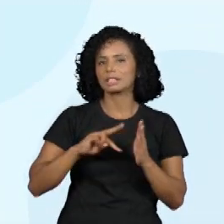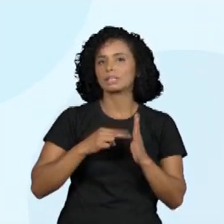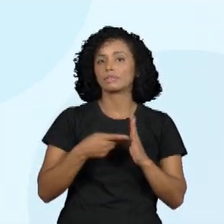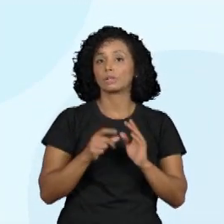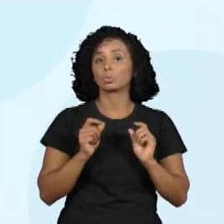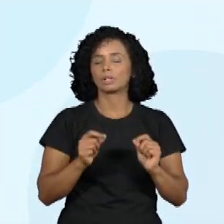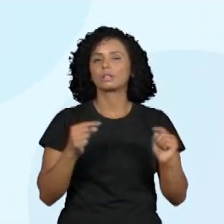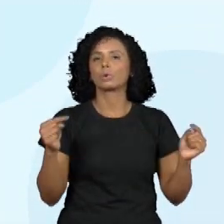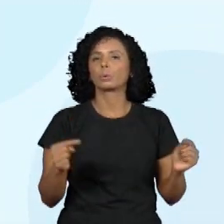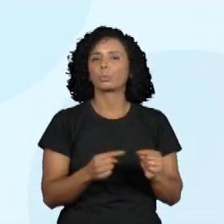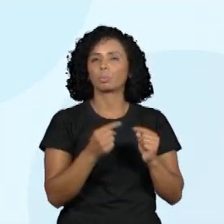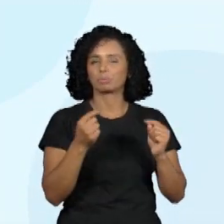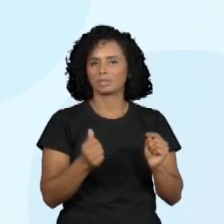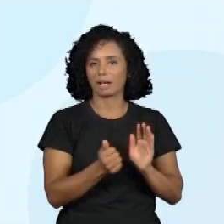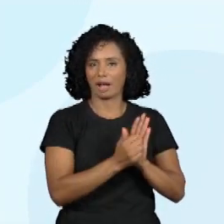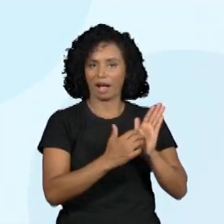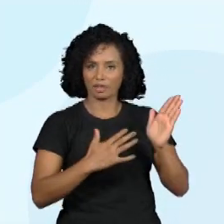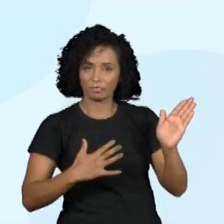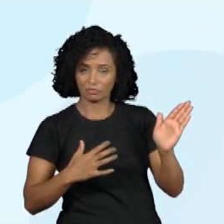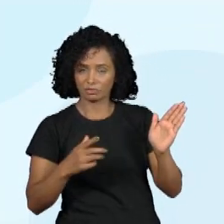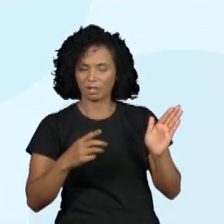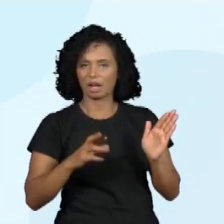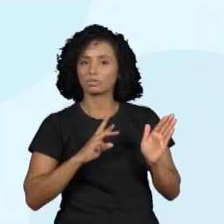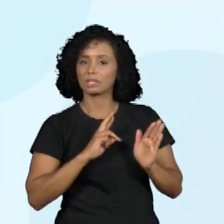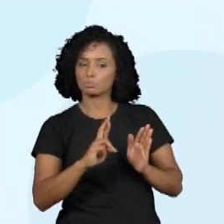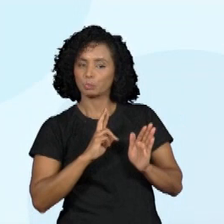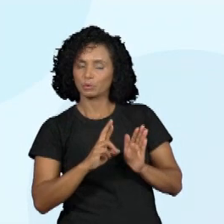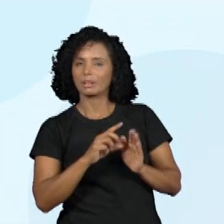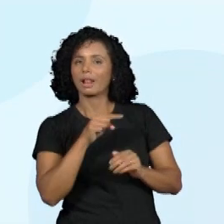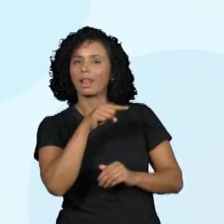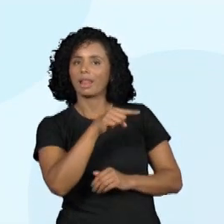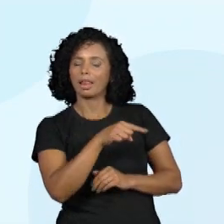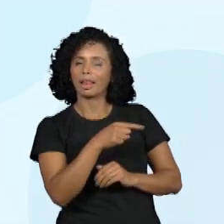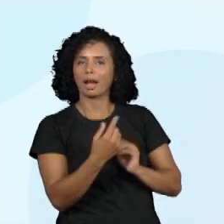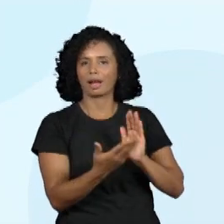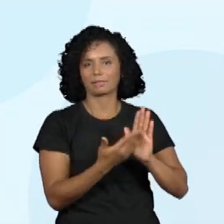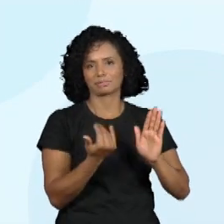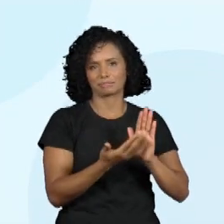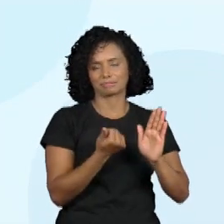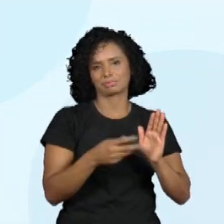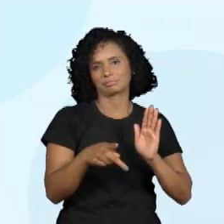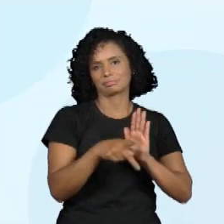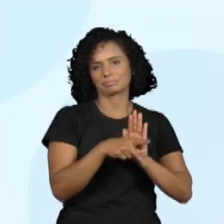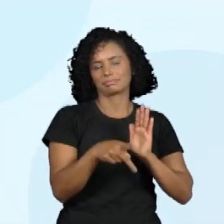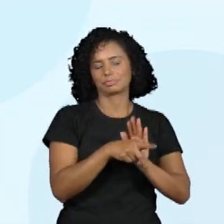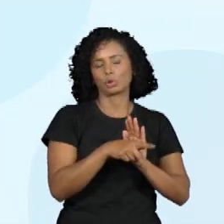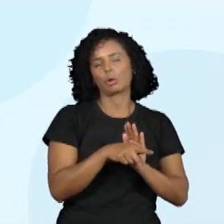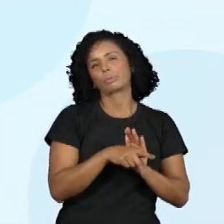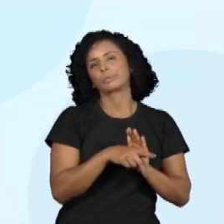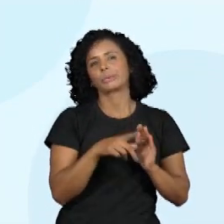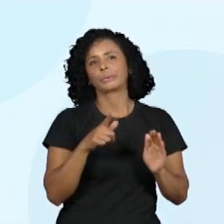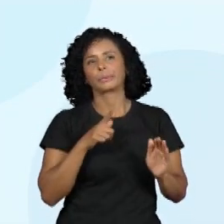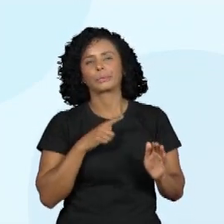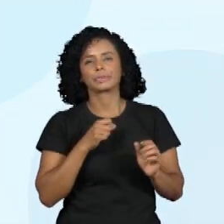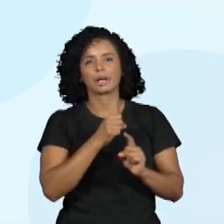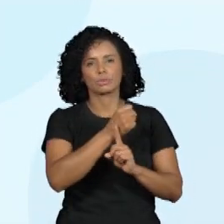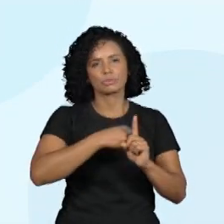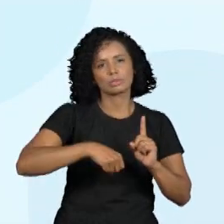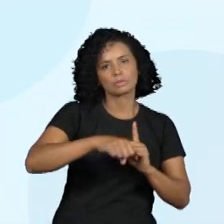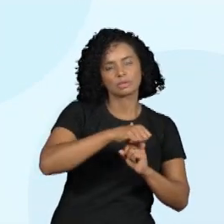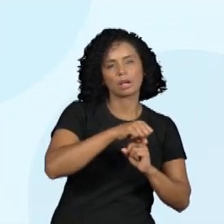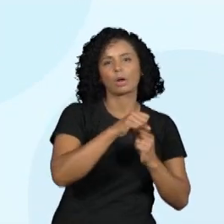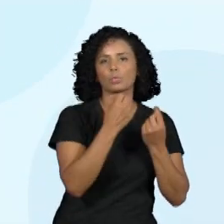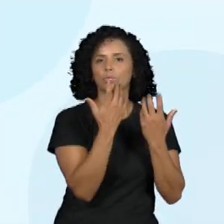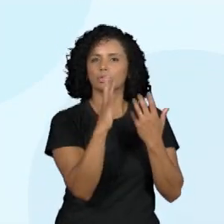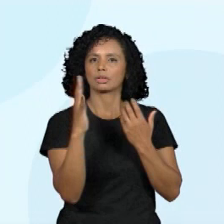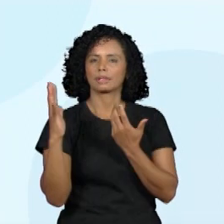as atividades que está no material do Currículo em Ação, do Ler e Escrever Sociedade e Natureza. Então, temos aí no caderno do